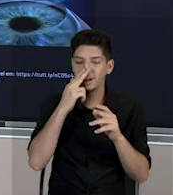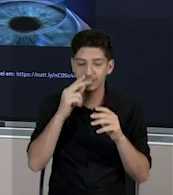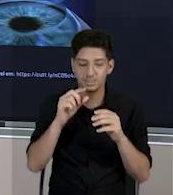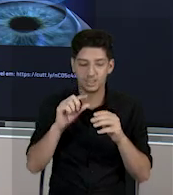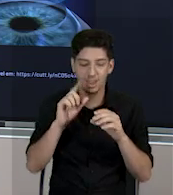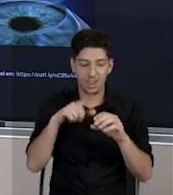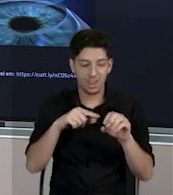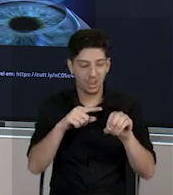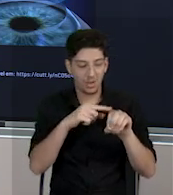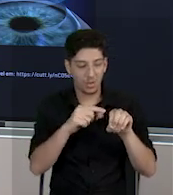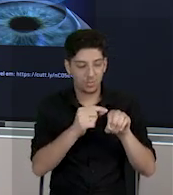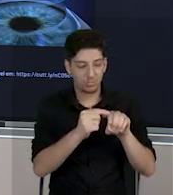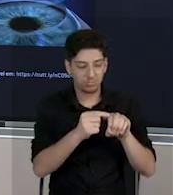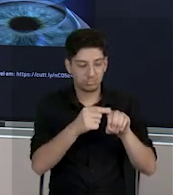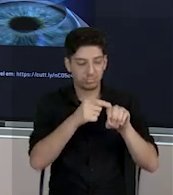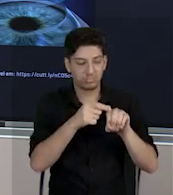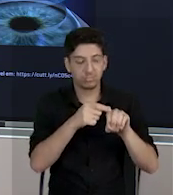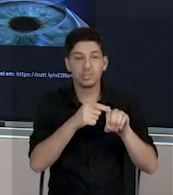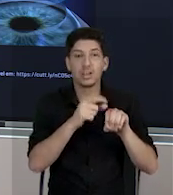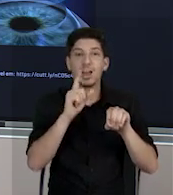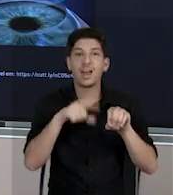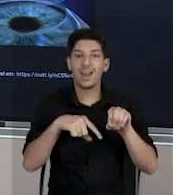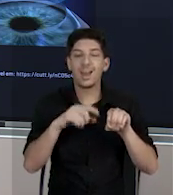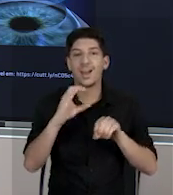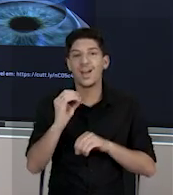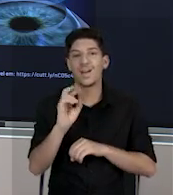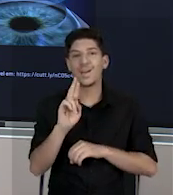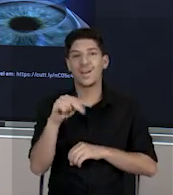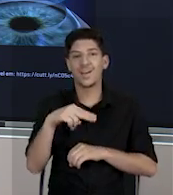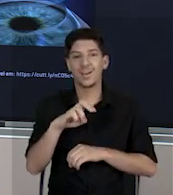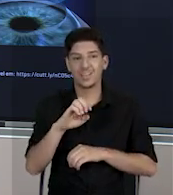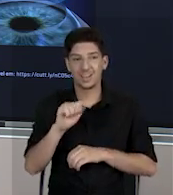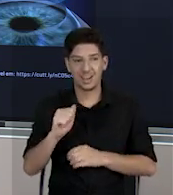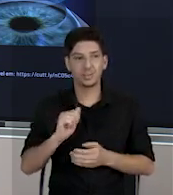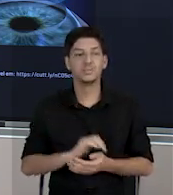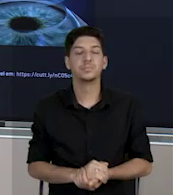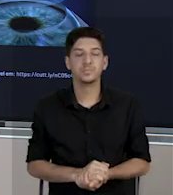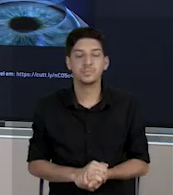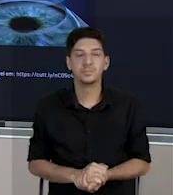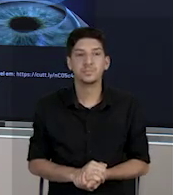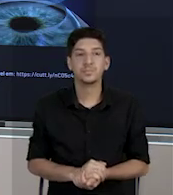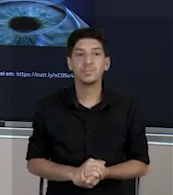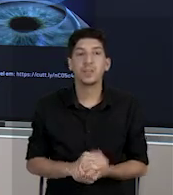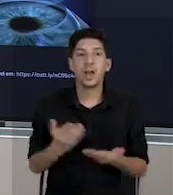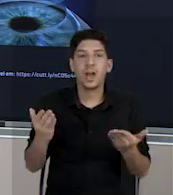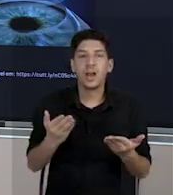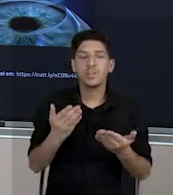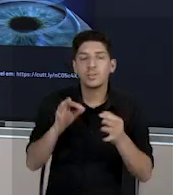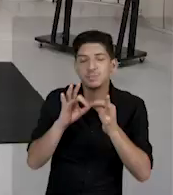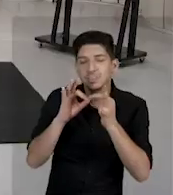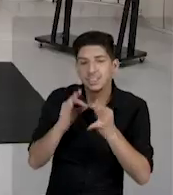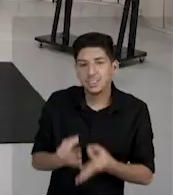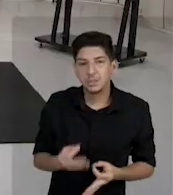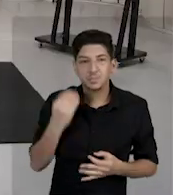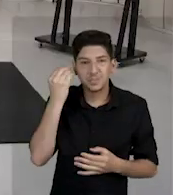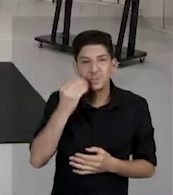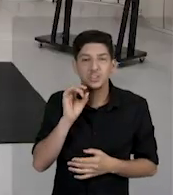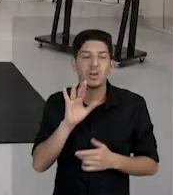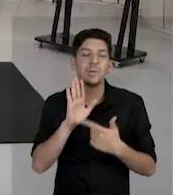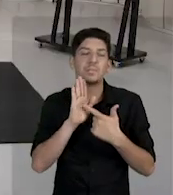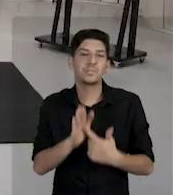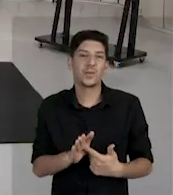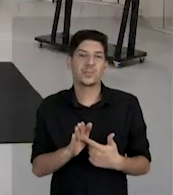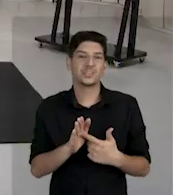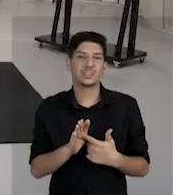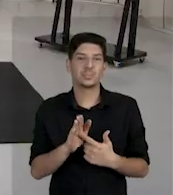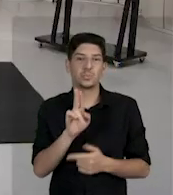Essa parte é exatamente a córnea. E agora vamos fazer um pequeno experimentozinho aqui, na verdade uma demonstração